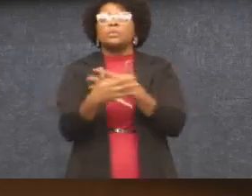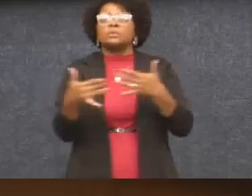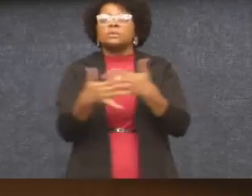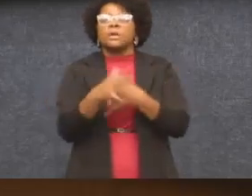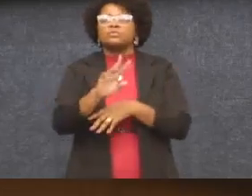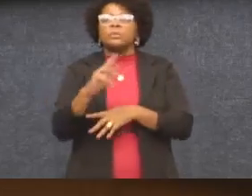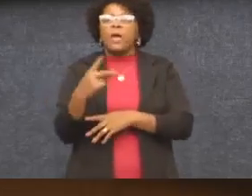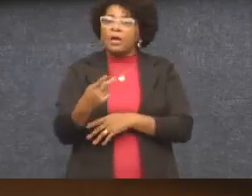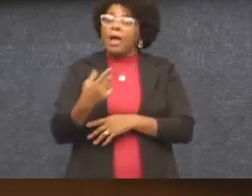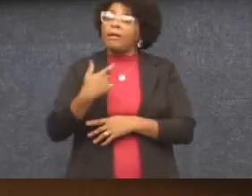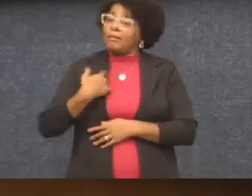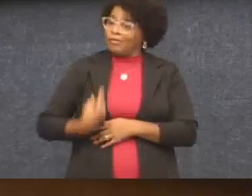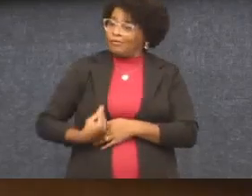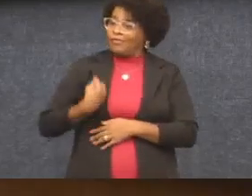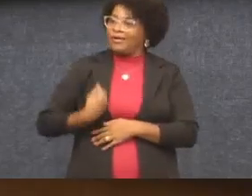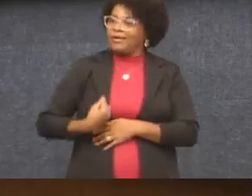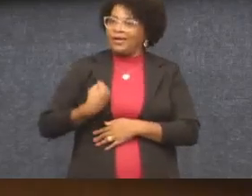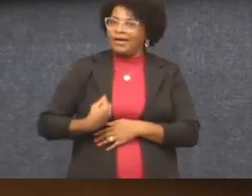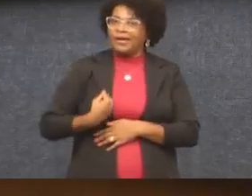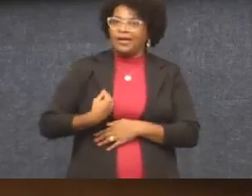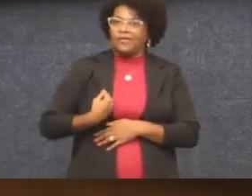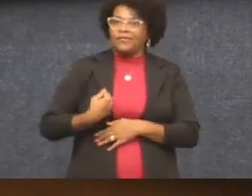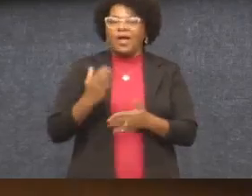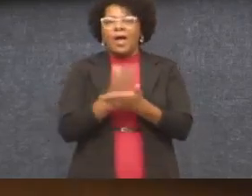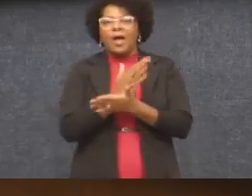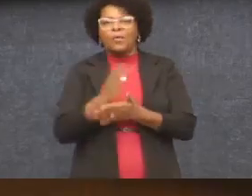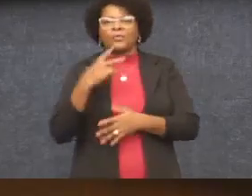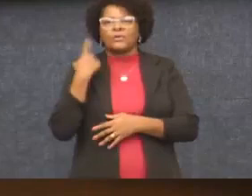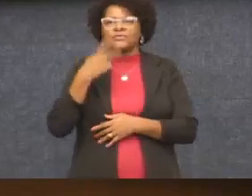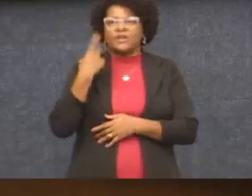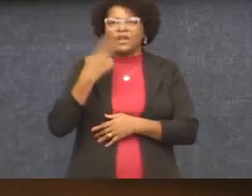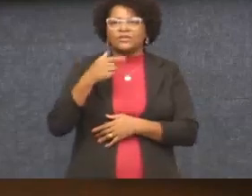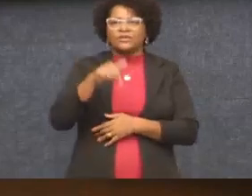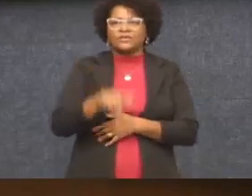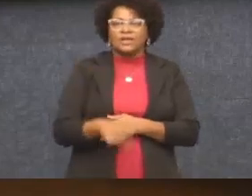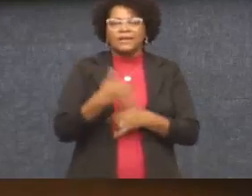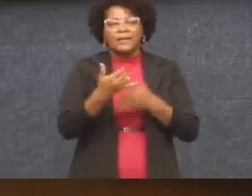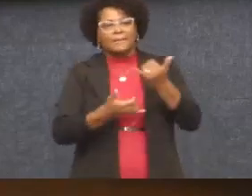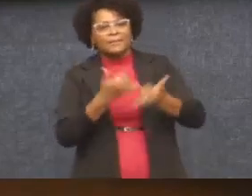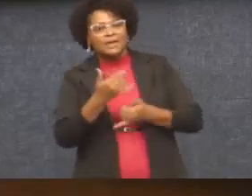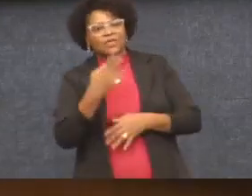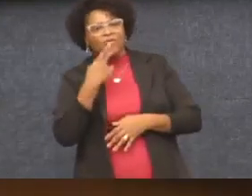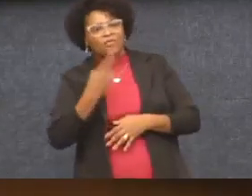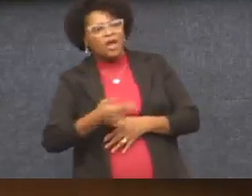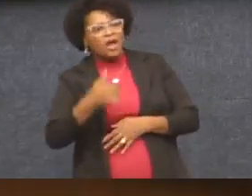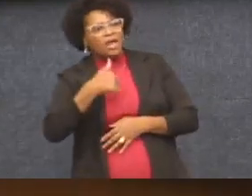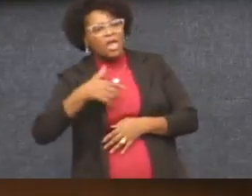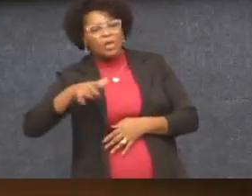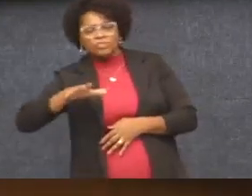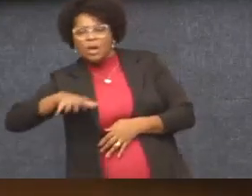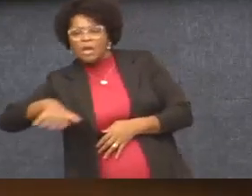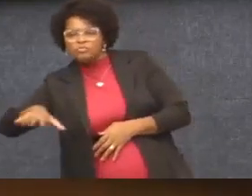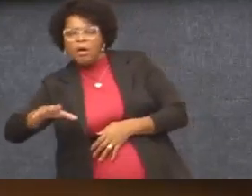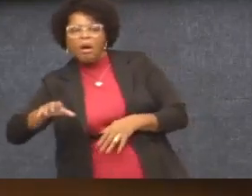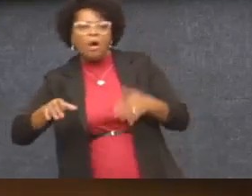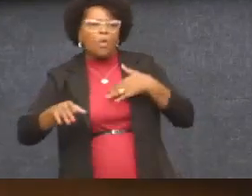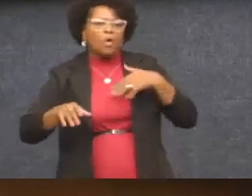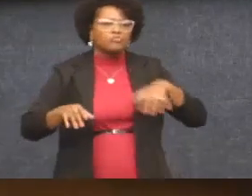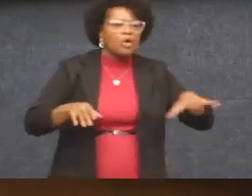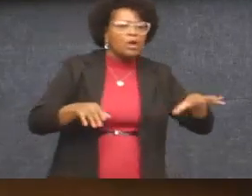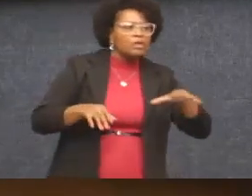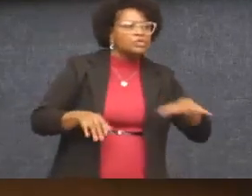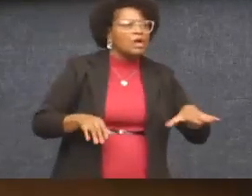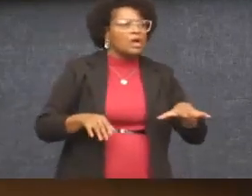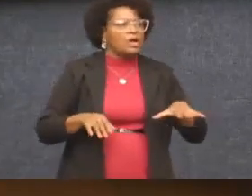eu vivo. Geralmente, os vereadores aqui até brincam, não, olha, eu tenho a minha base, eu sou dessa região, eu sou dessa região. O vereador Gabriel